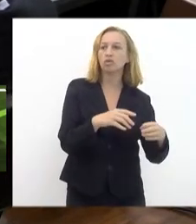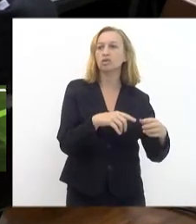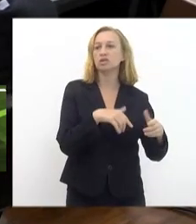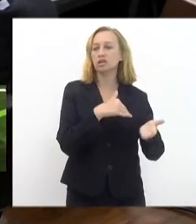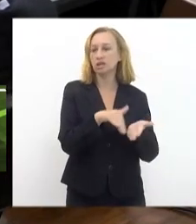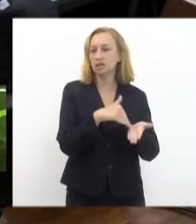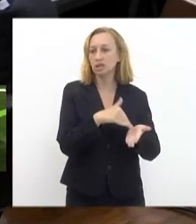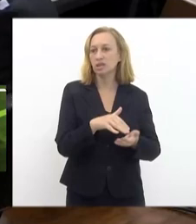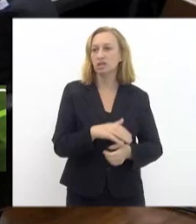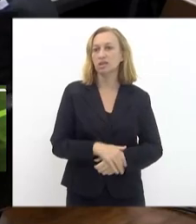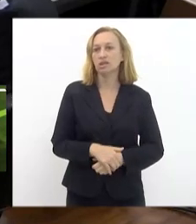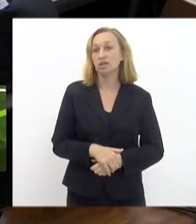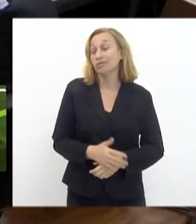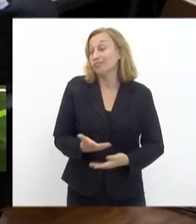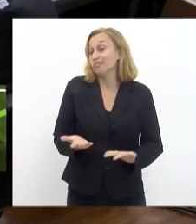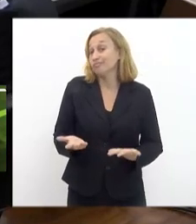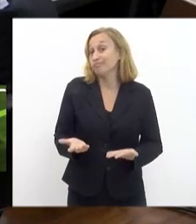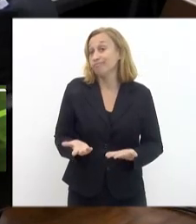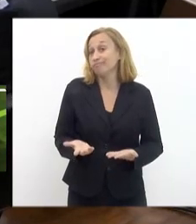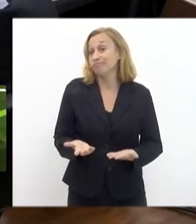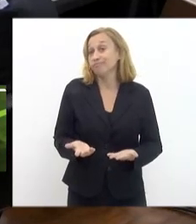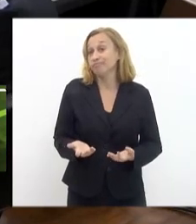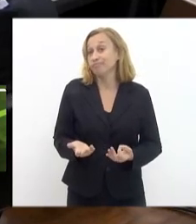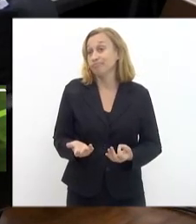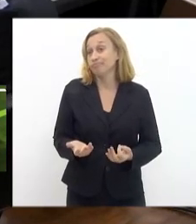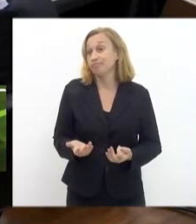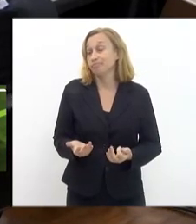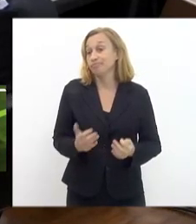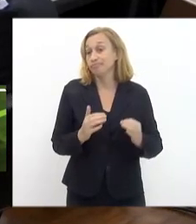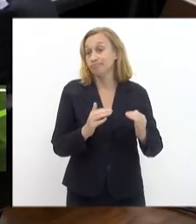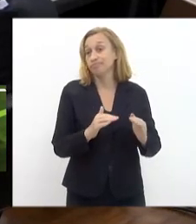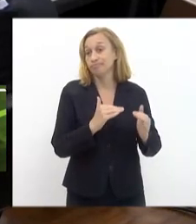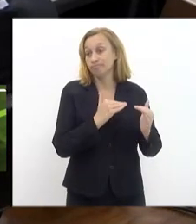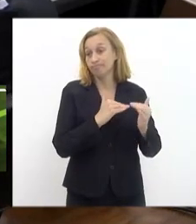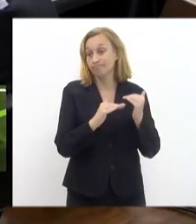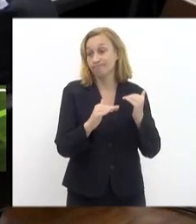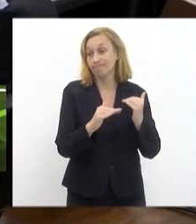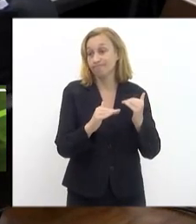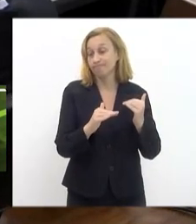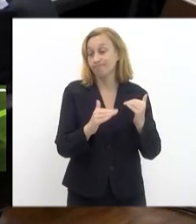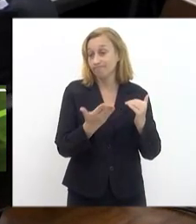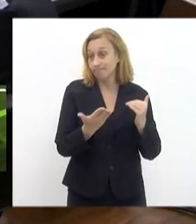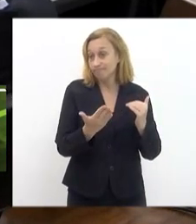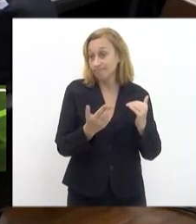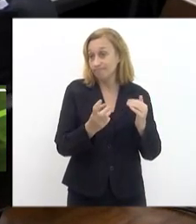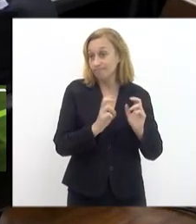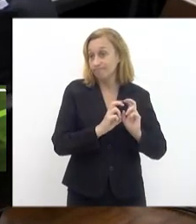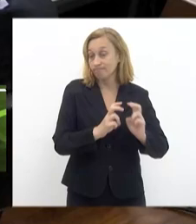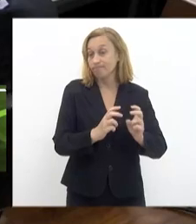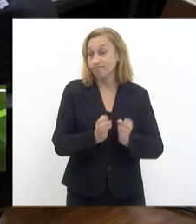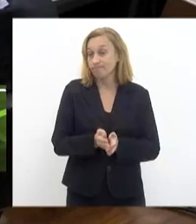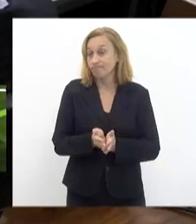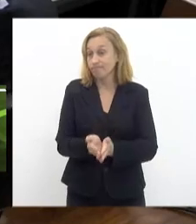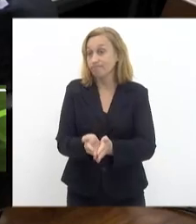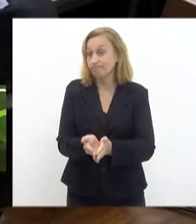transporte é a SuperVia colapsa da barca